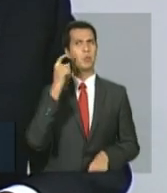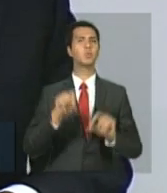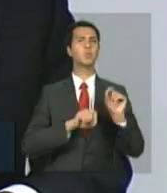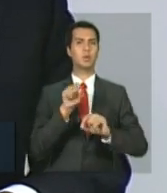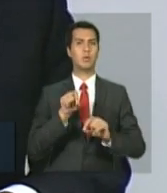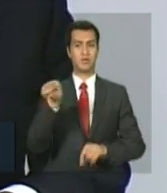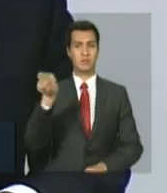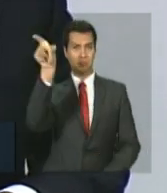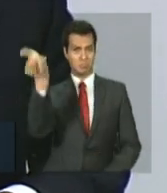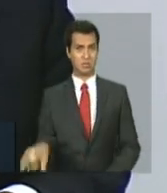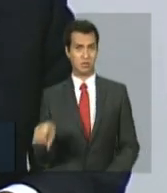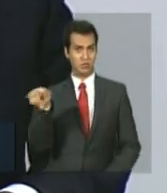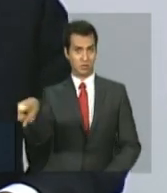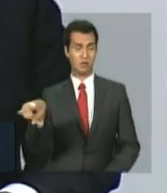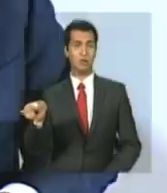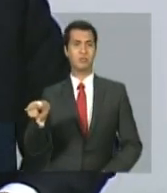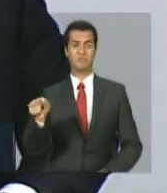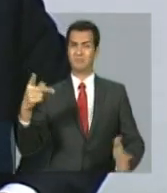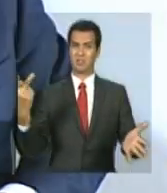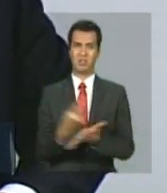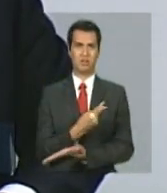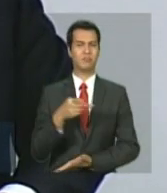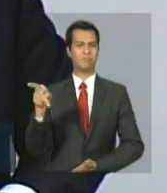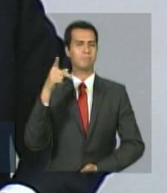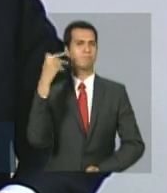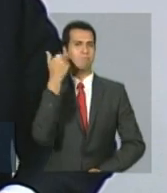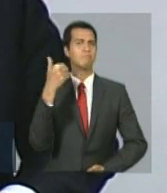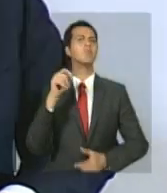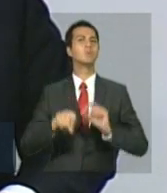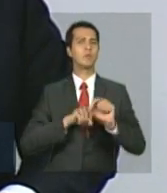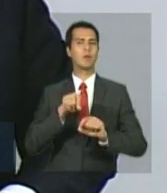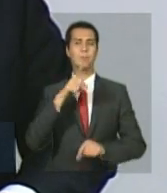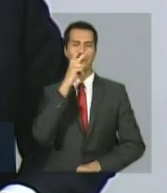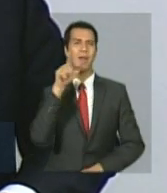pessoa, desse delinquente, é a reação de um interesse ferido.